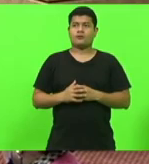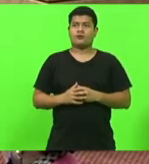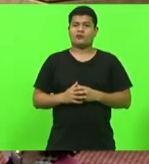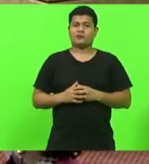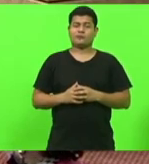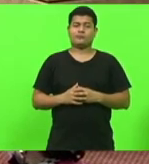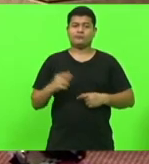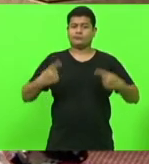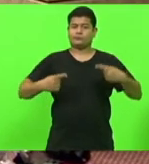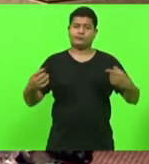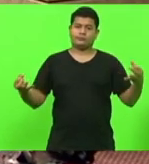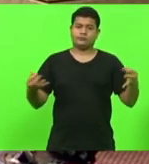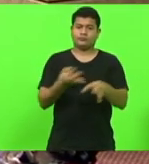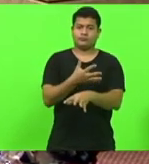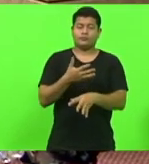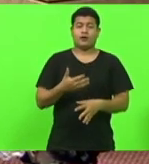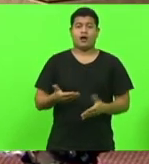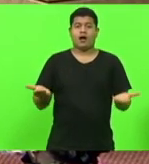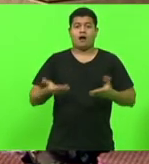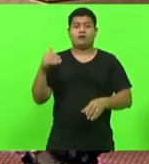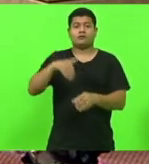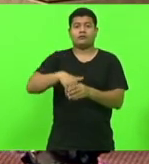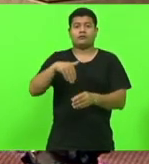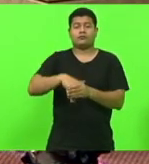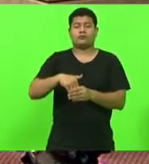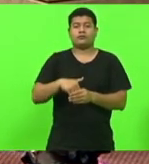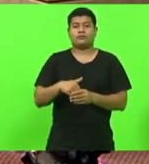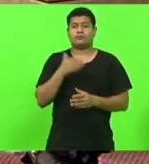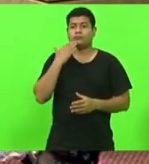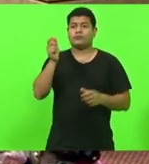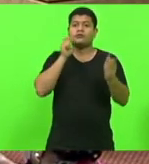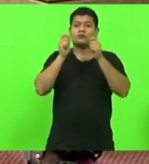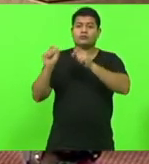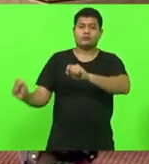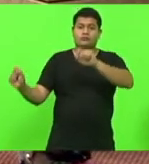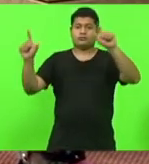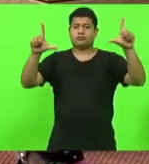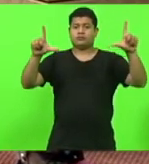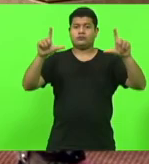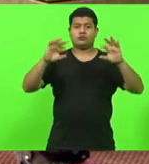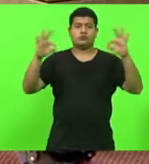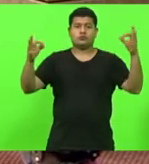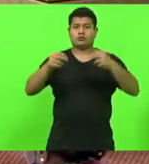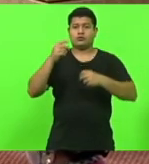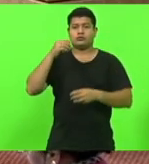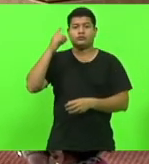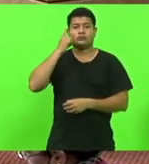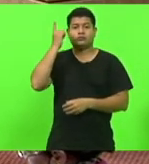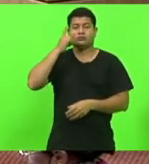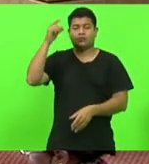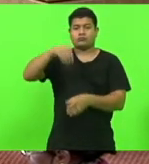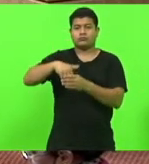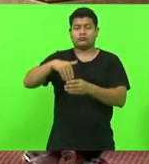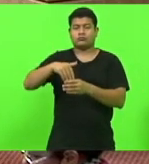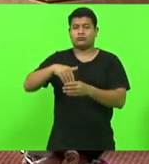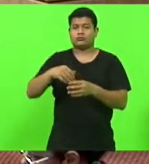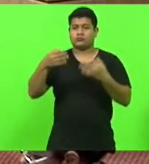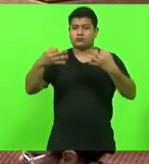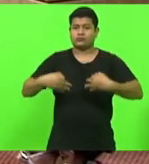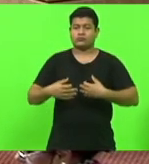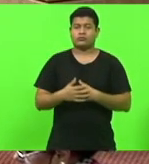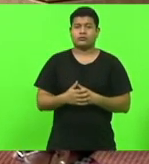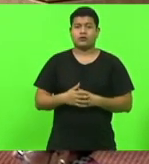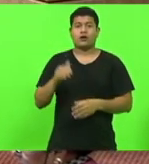Encerrada a discussão, em votação, peço a assessoria que abra o painel para que os senhores, senhoras e deputados possam exercer seu direito de voto. Quem